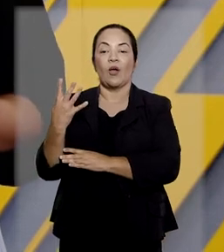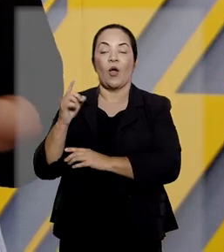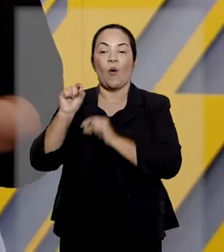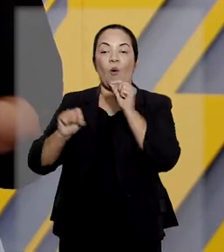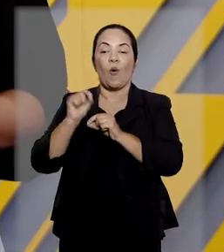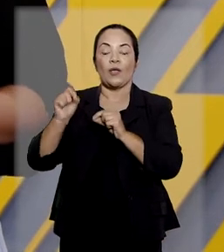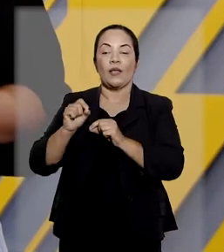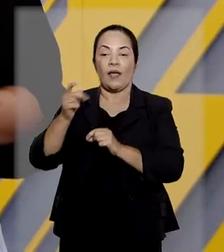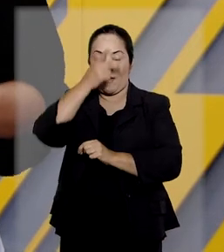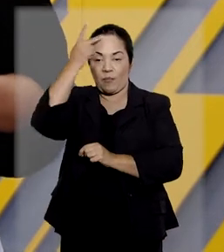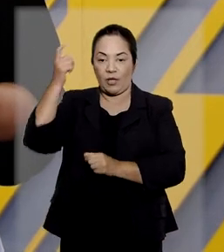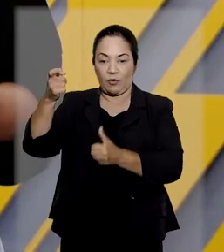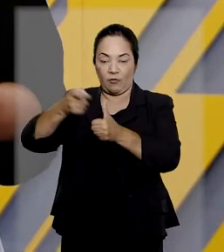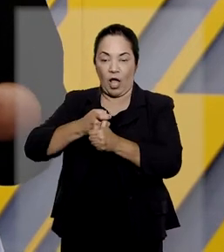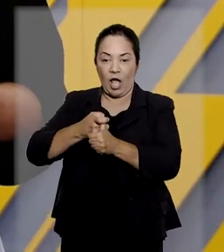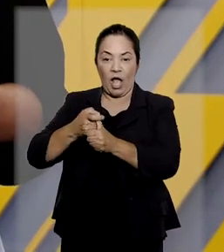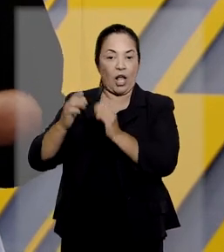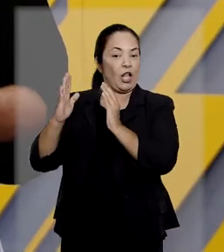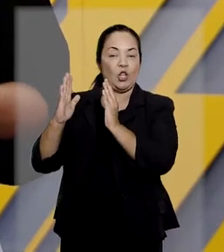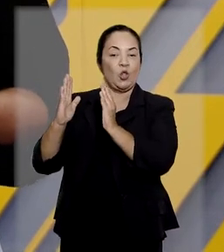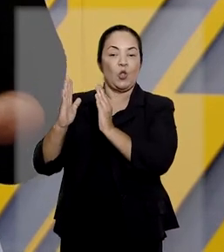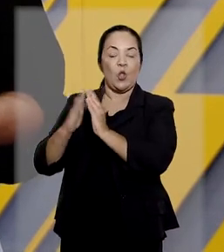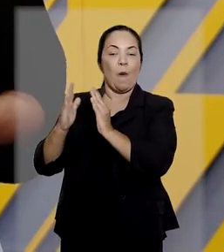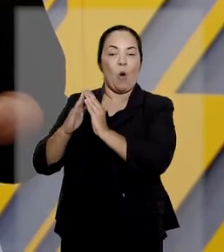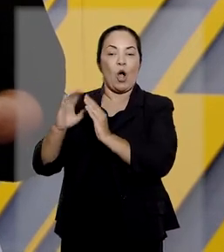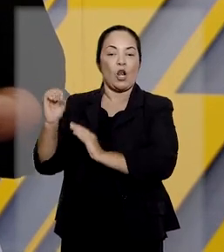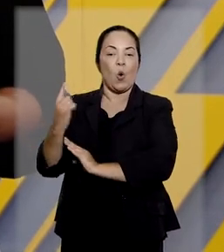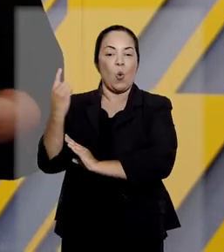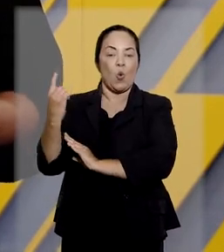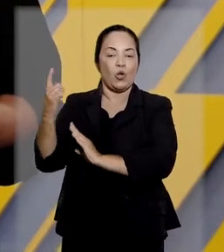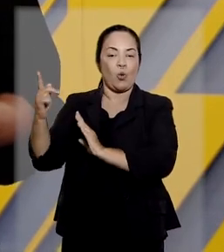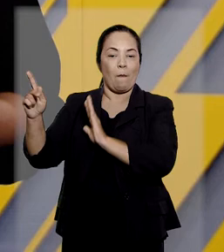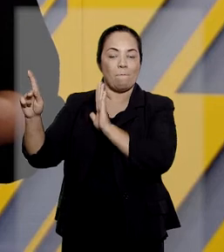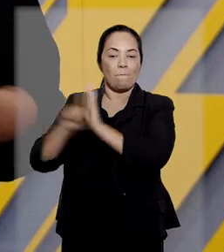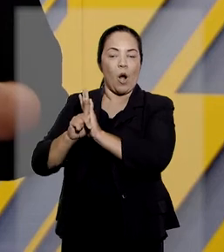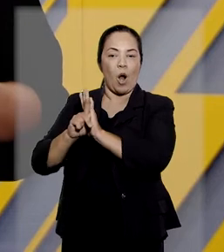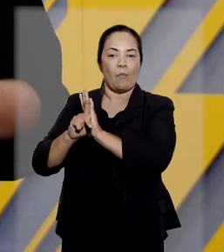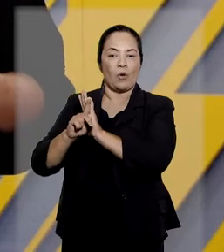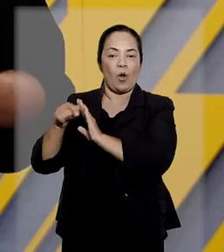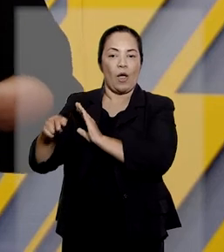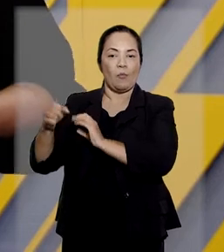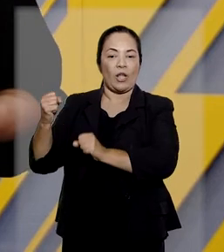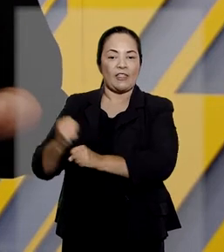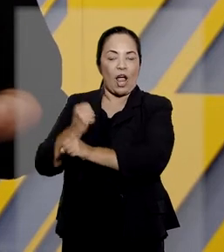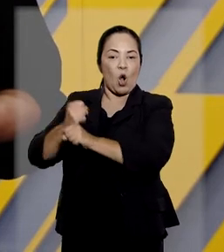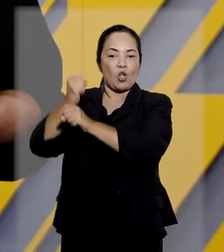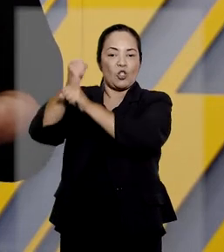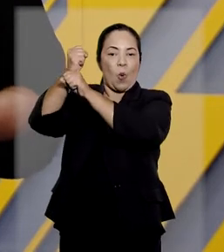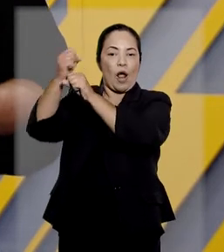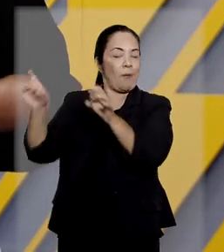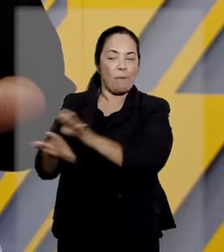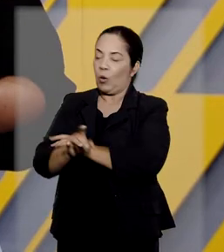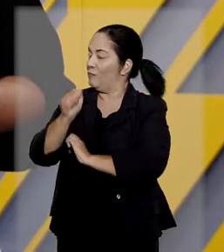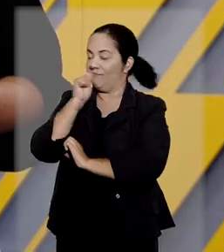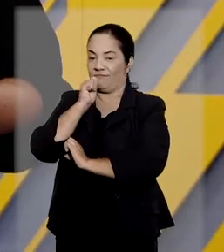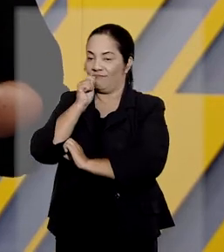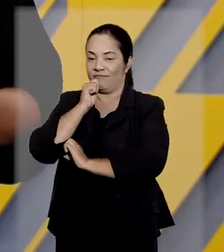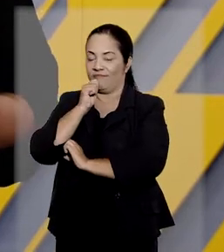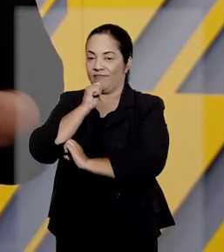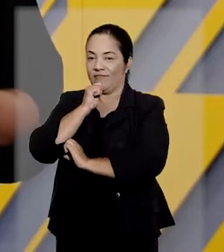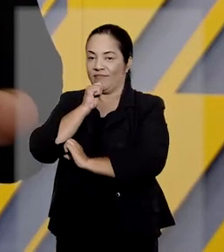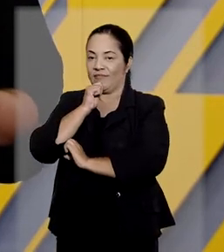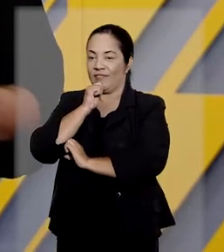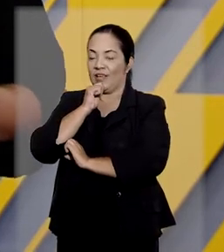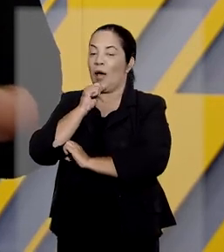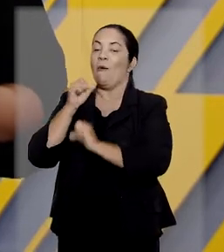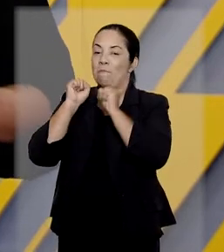considerou que o fato de um devedor não residir no único imóvel de sua propriedade, que ainda está em fase de construção,